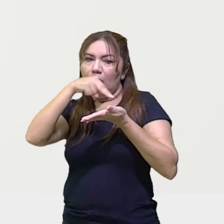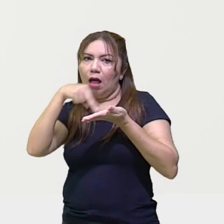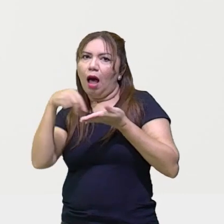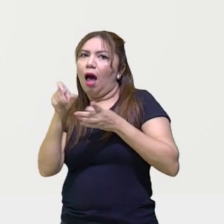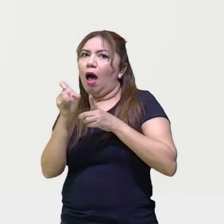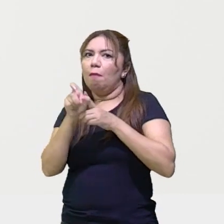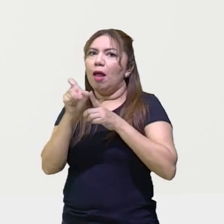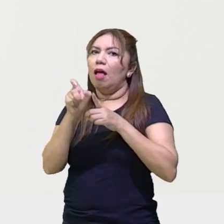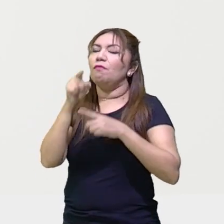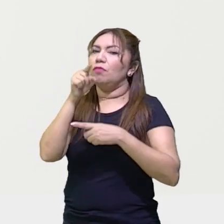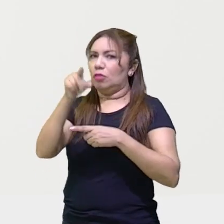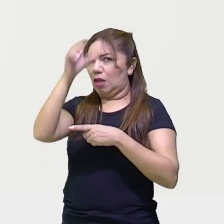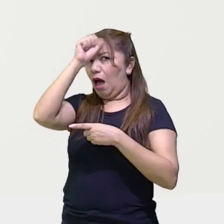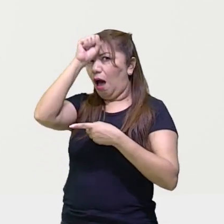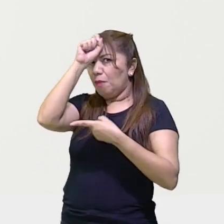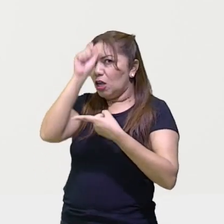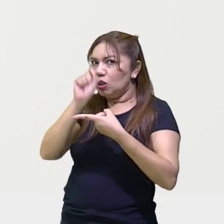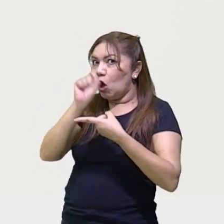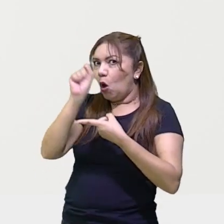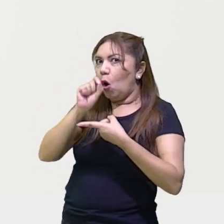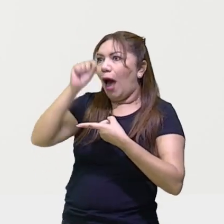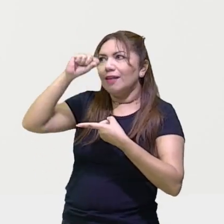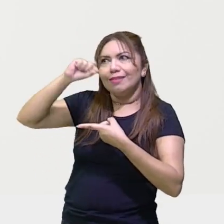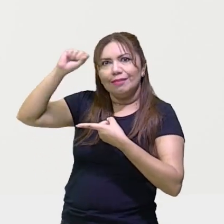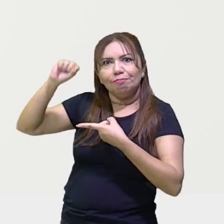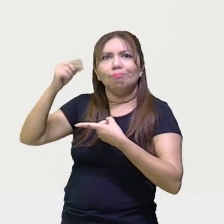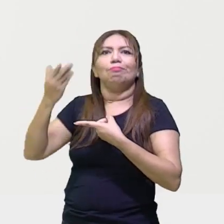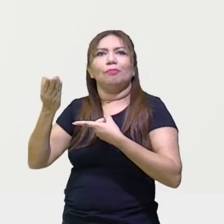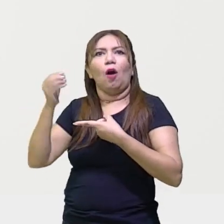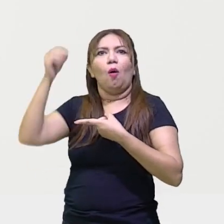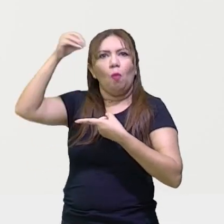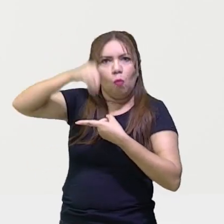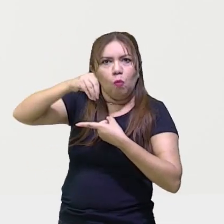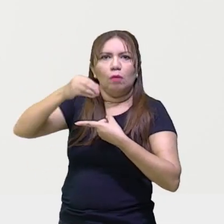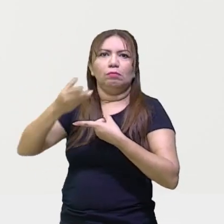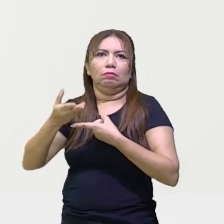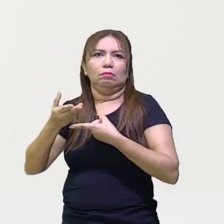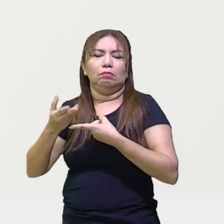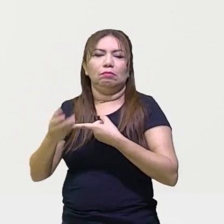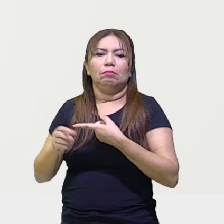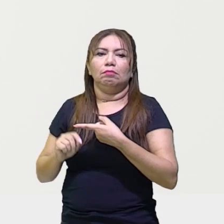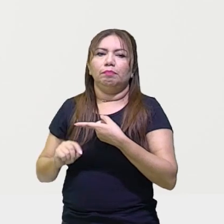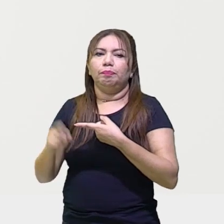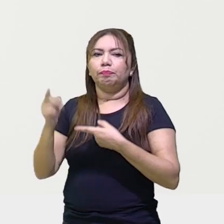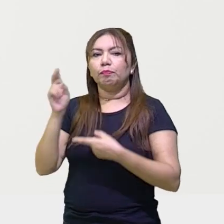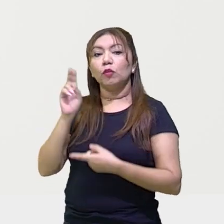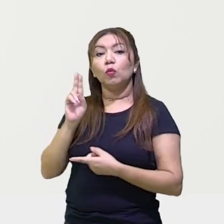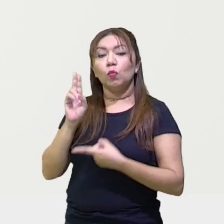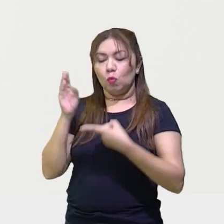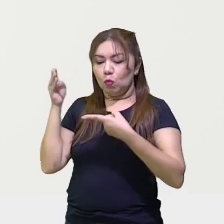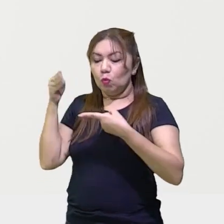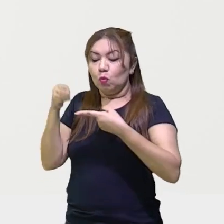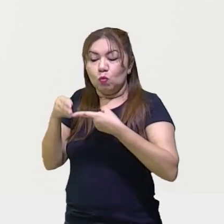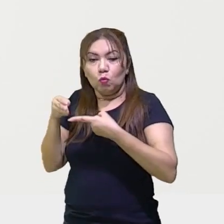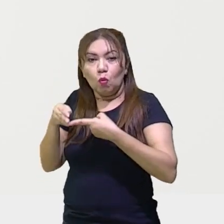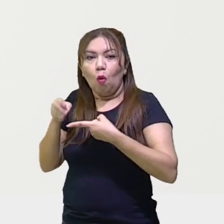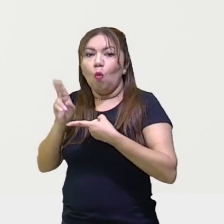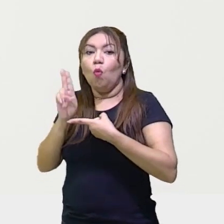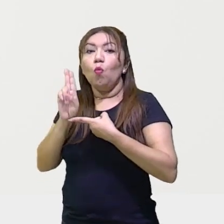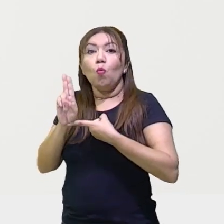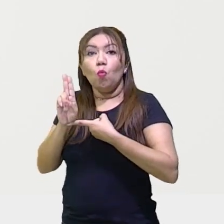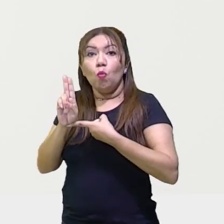ajudam na hora de produzir. Outra situação, aqui. Terminados em u ou